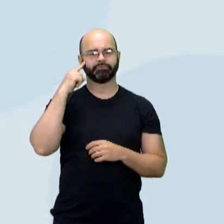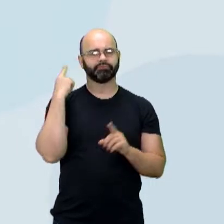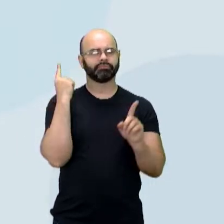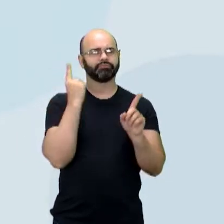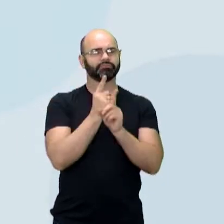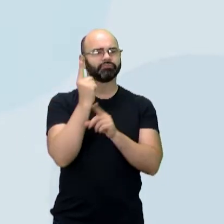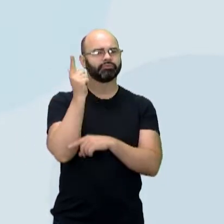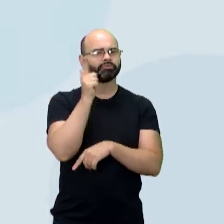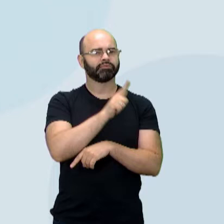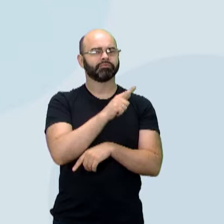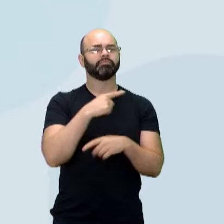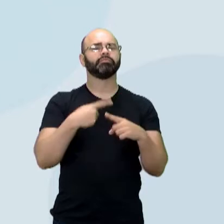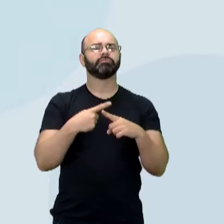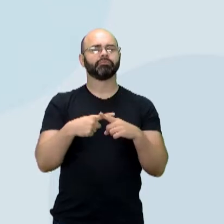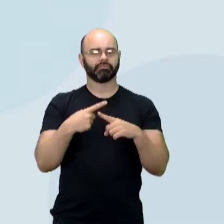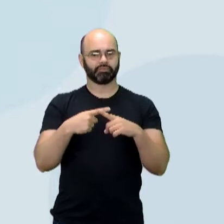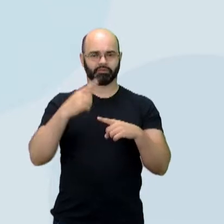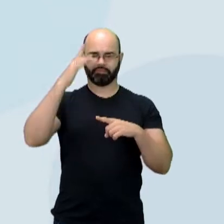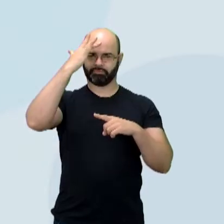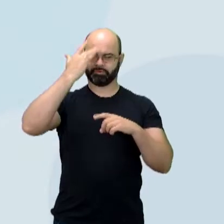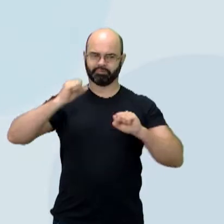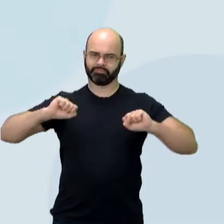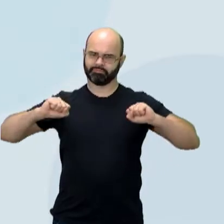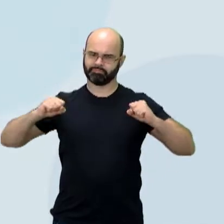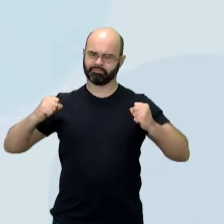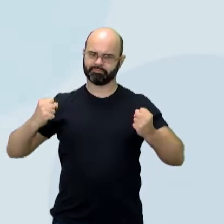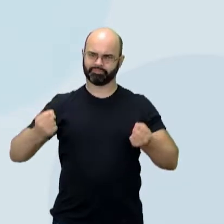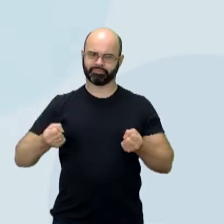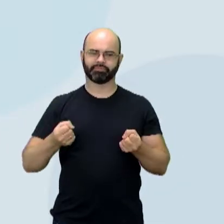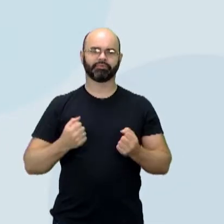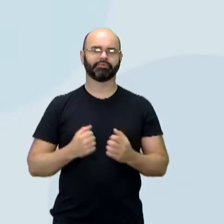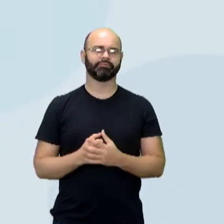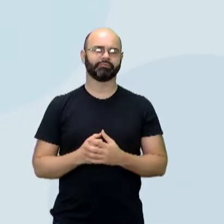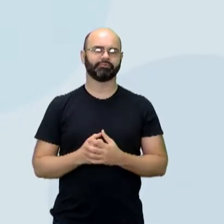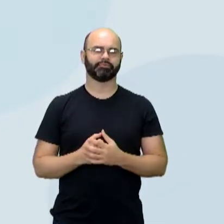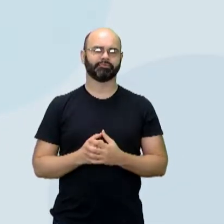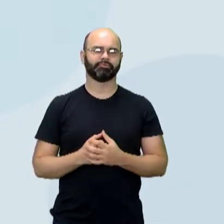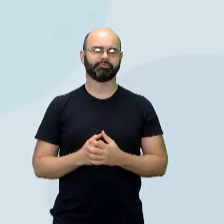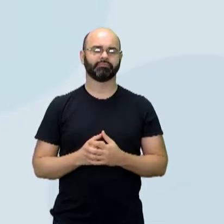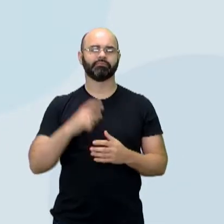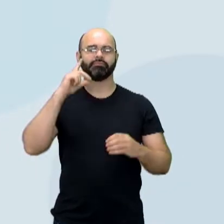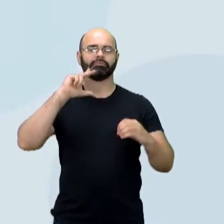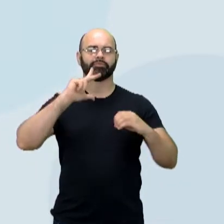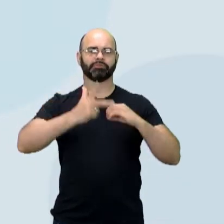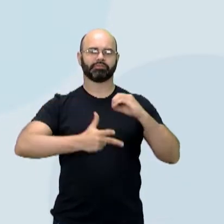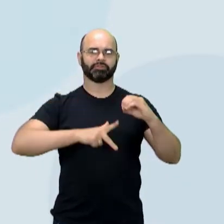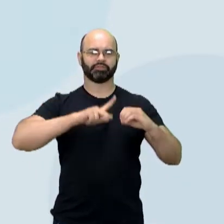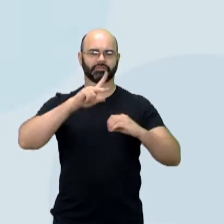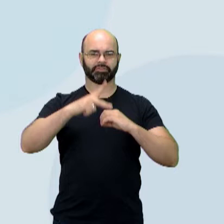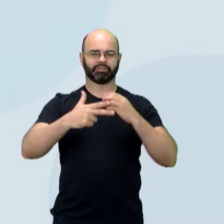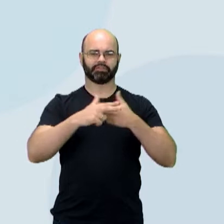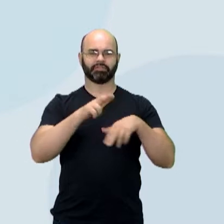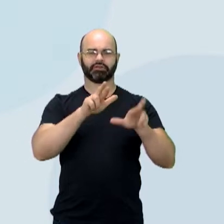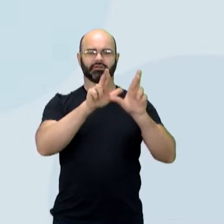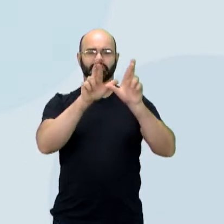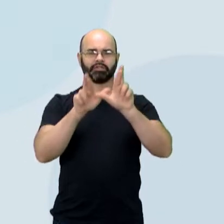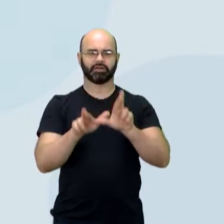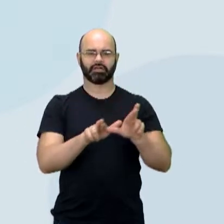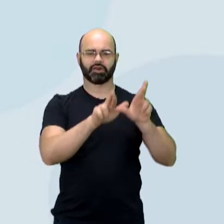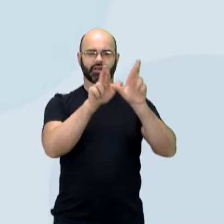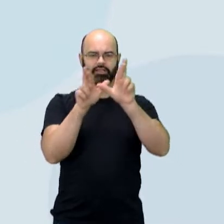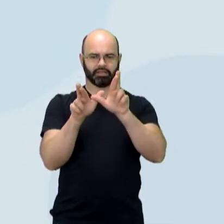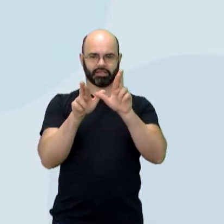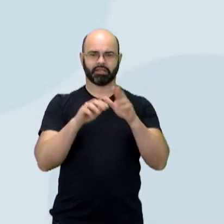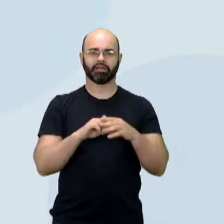graças a enormes esforços que envolveram medições diretas feitas por satélites de sensoriamento e